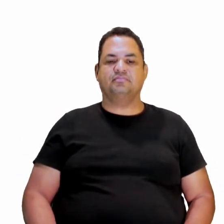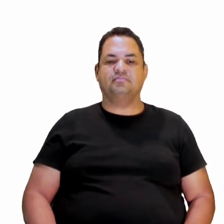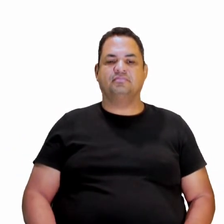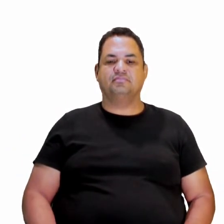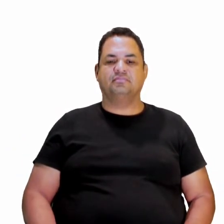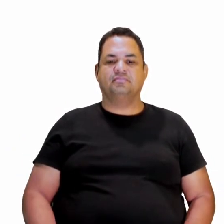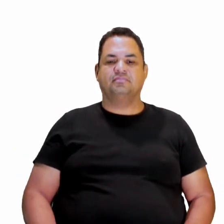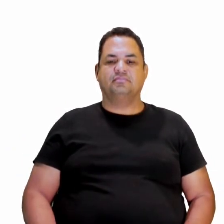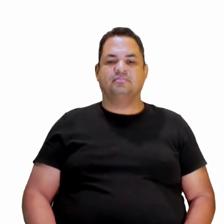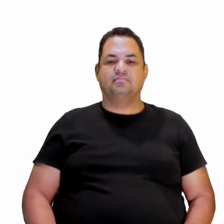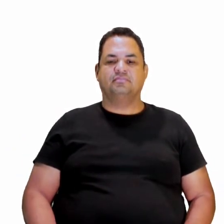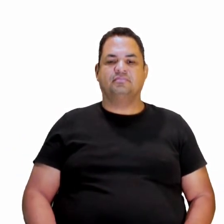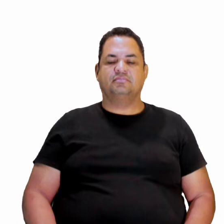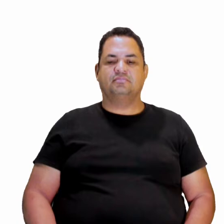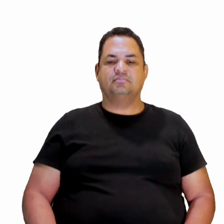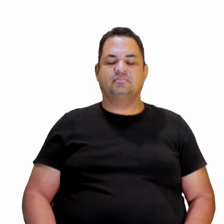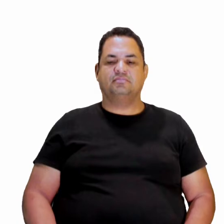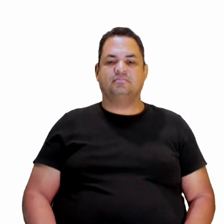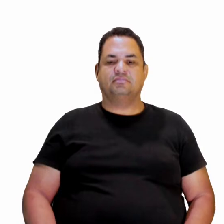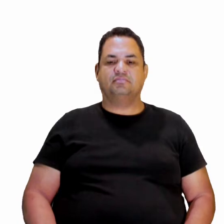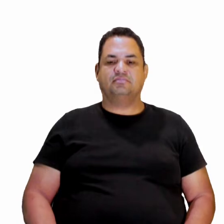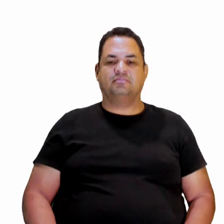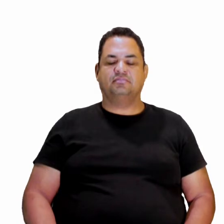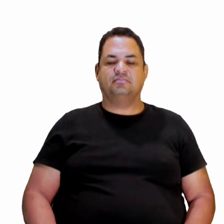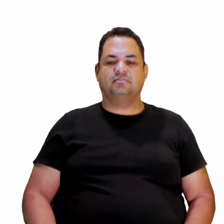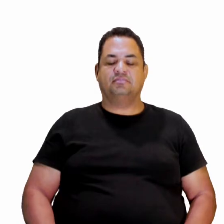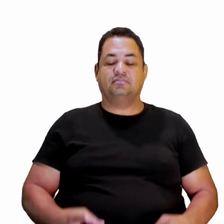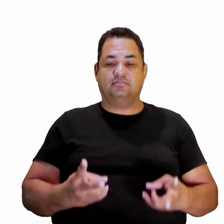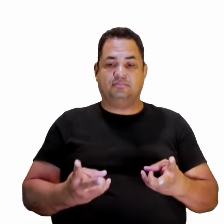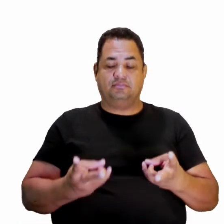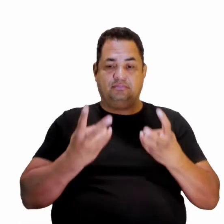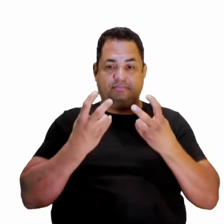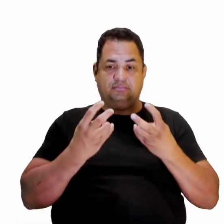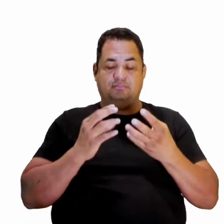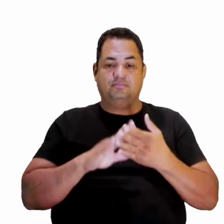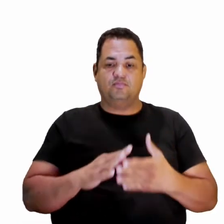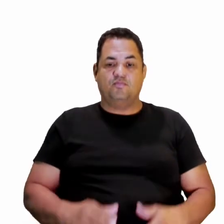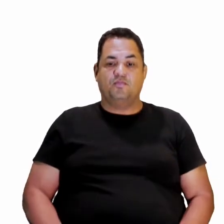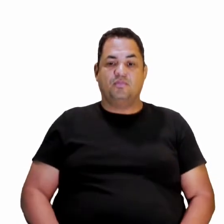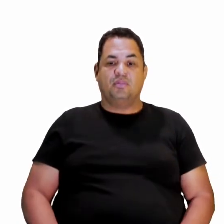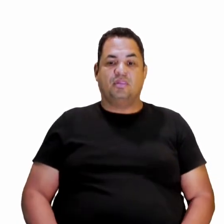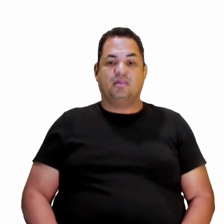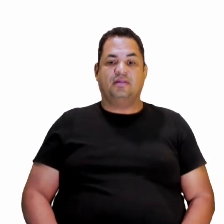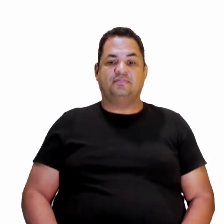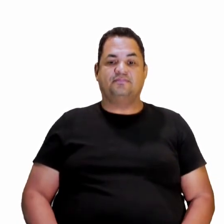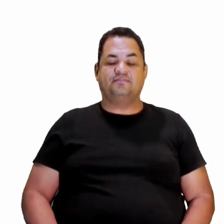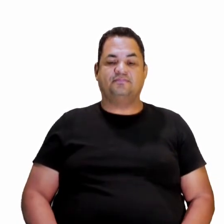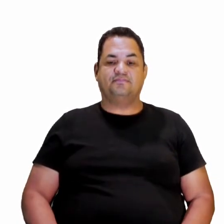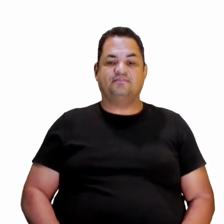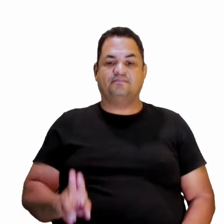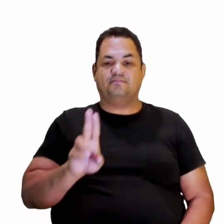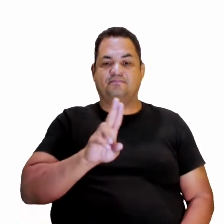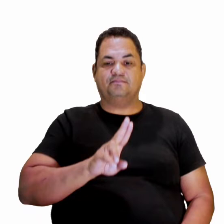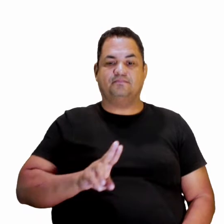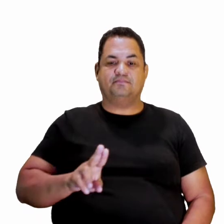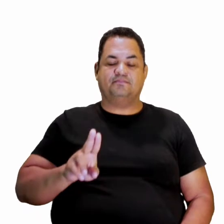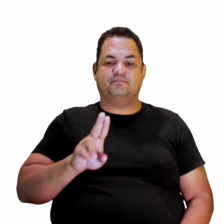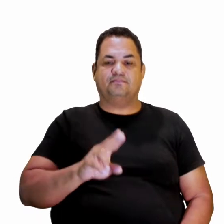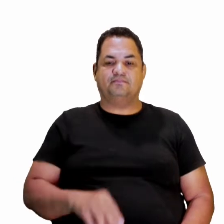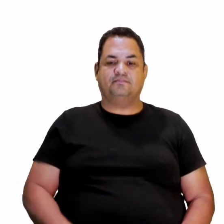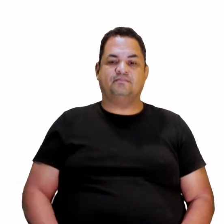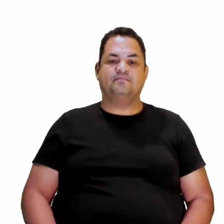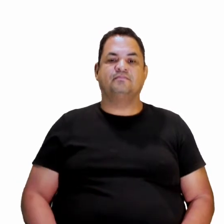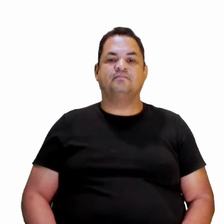como? Vai ser como? Você perceba que aqui você vai usar a questão